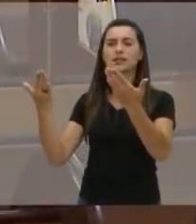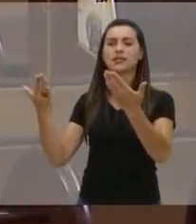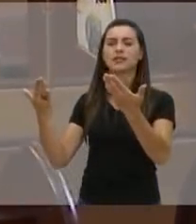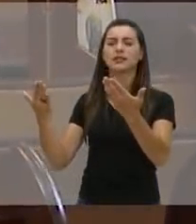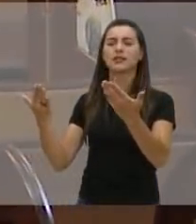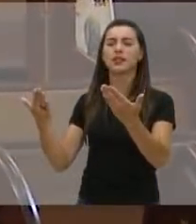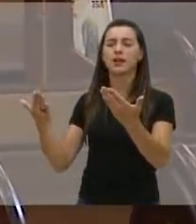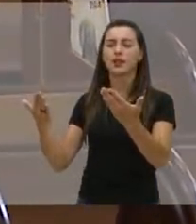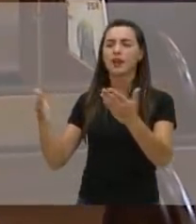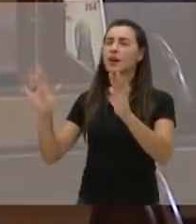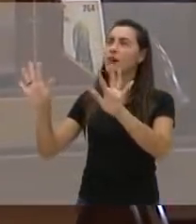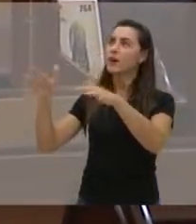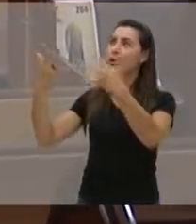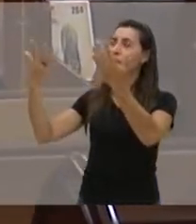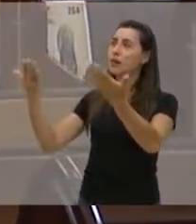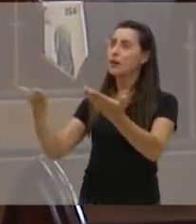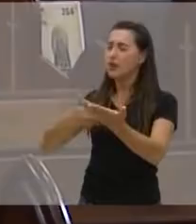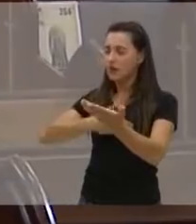clemens,